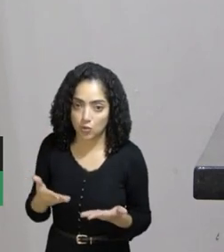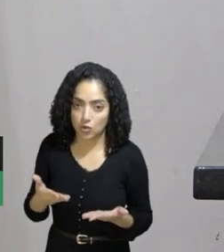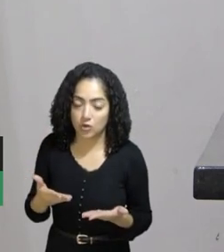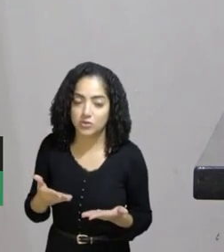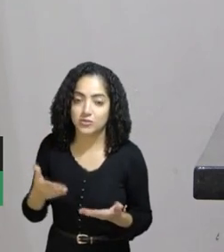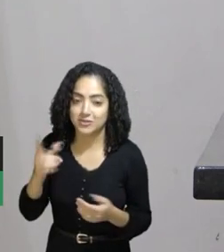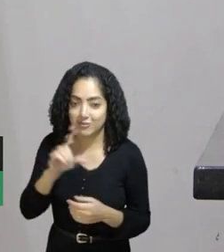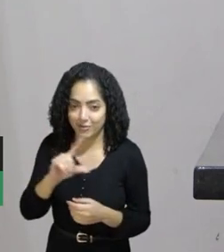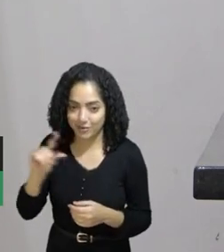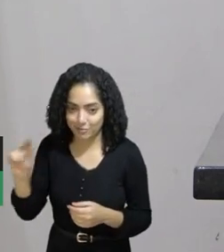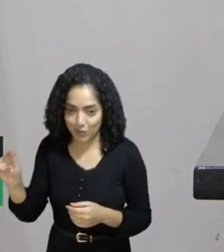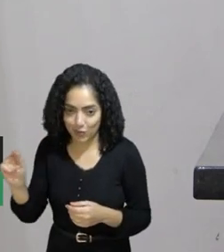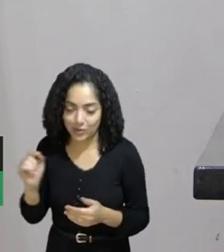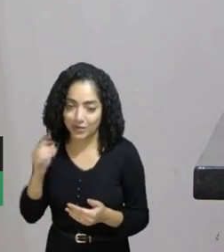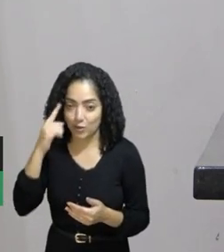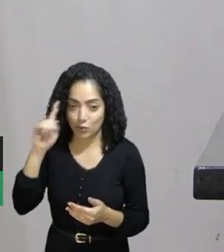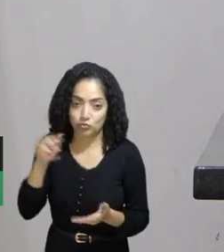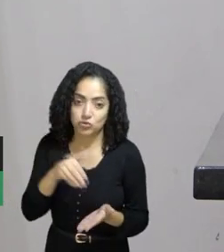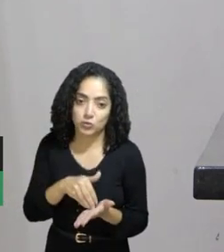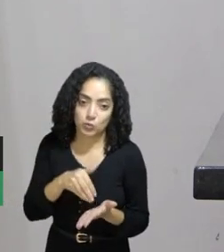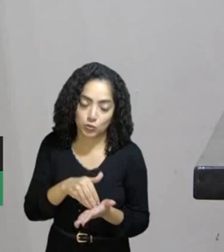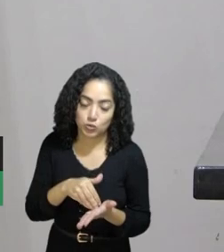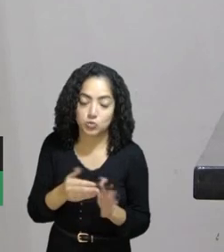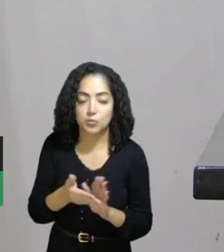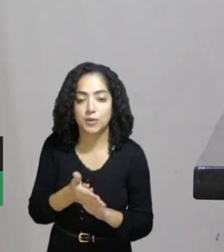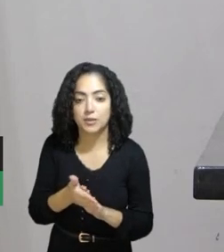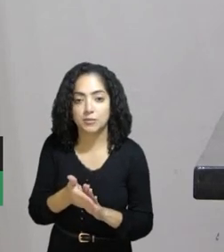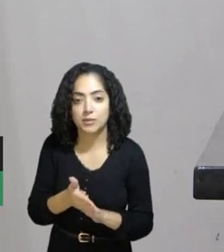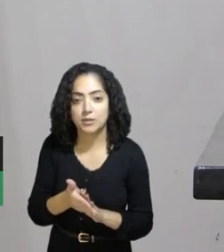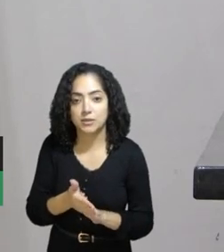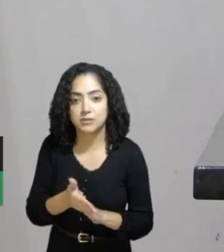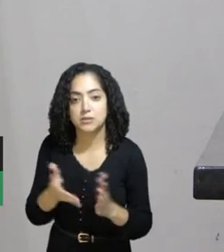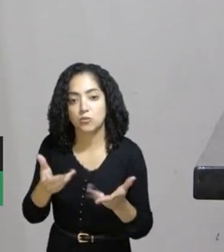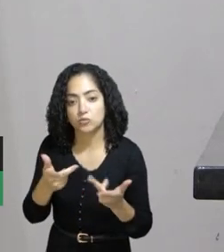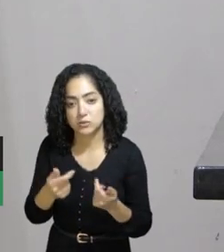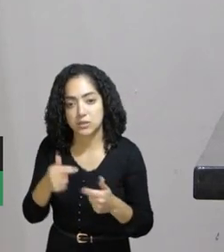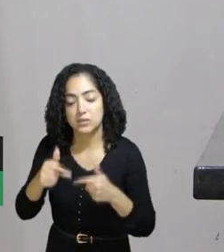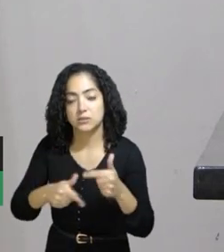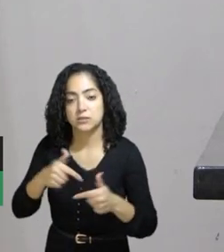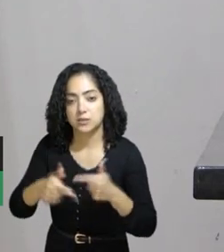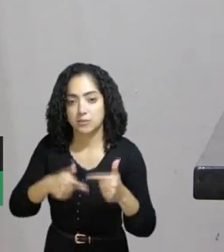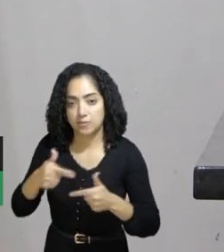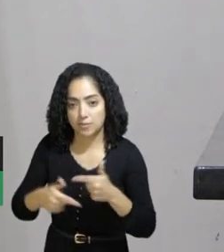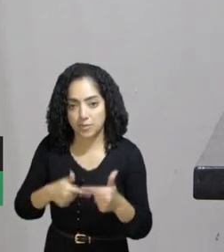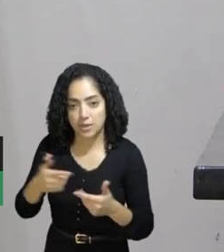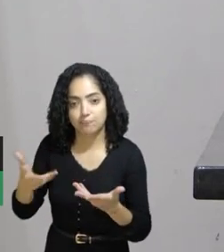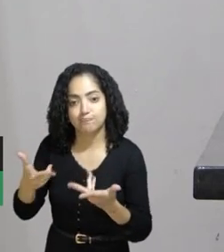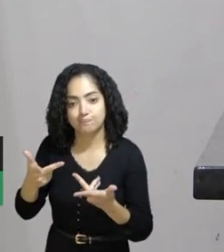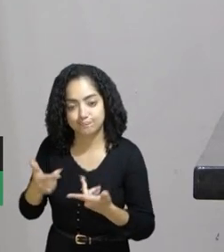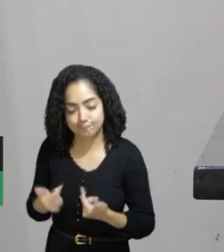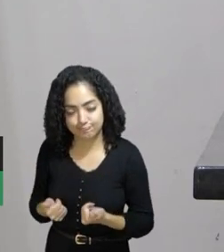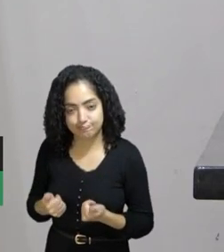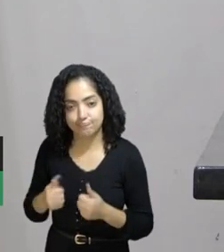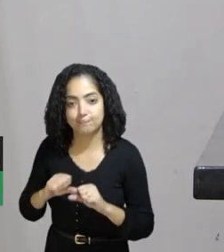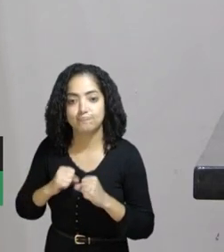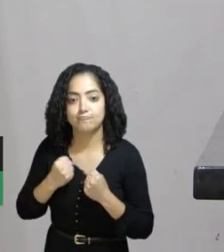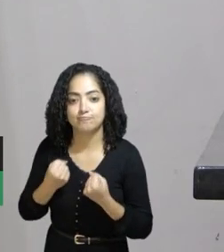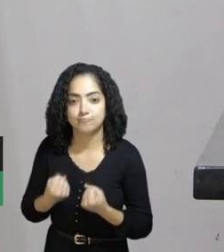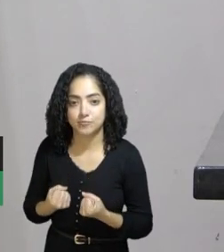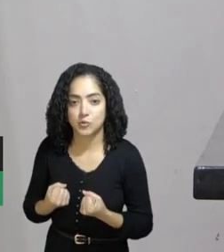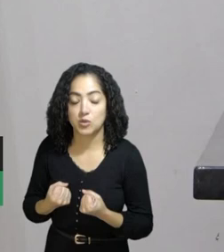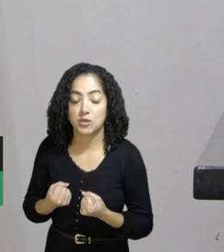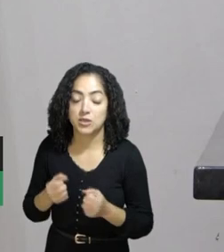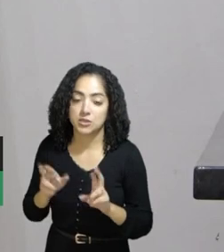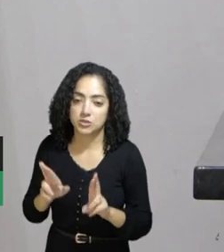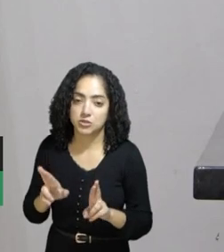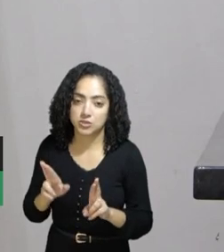aqui da casa, né? E parabenizá-lo pelo excelente trabalho, pela sua excelente atuação, e esperamos